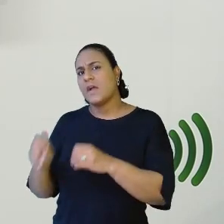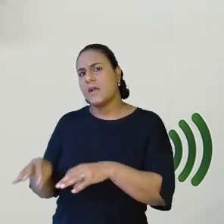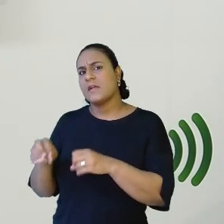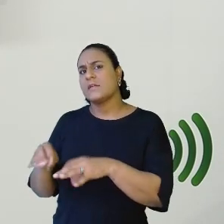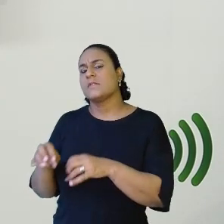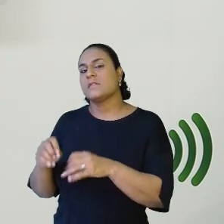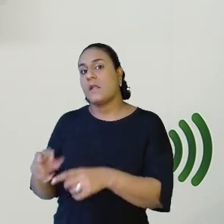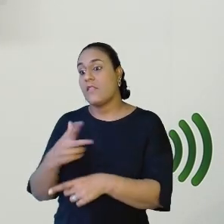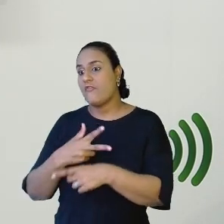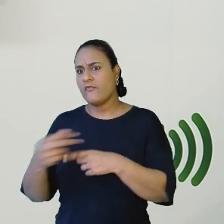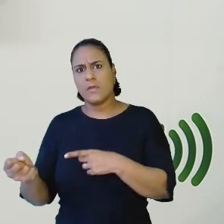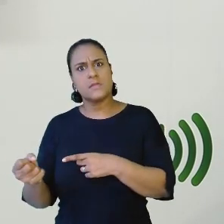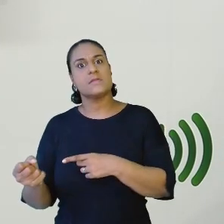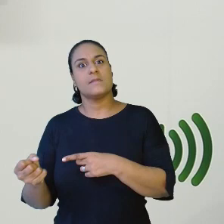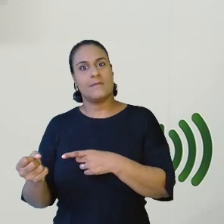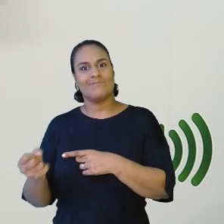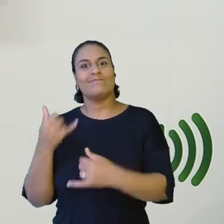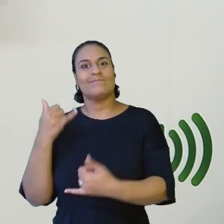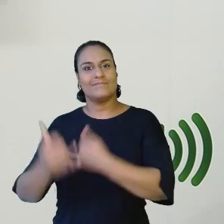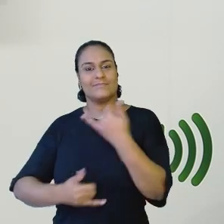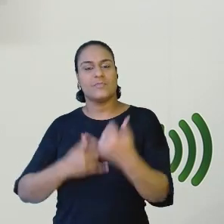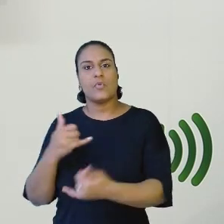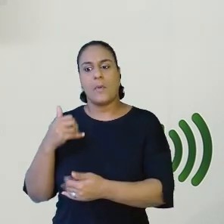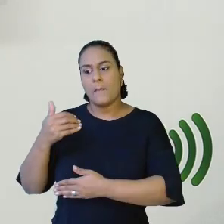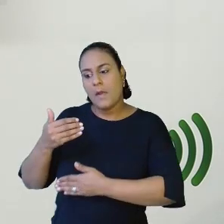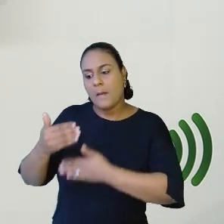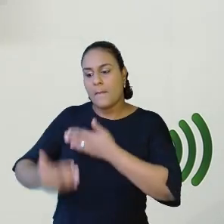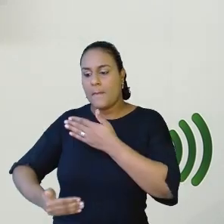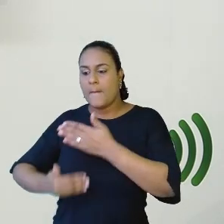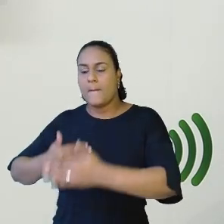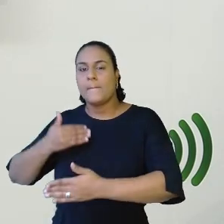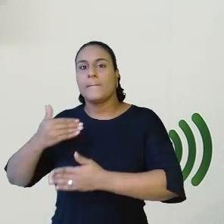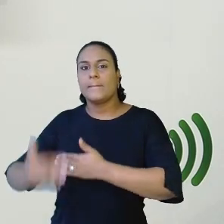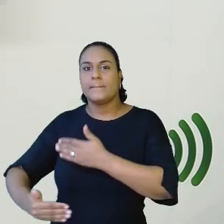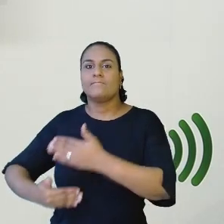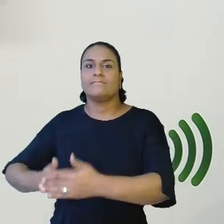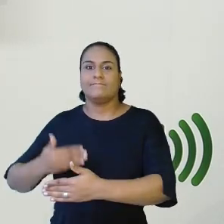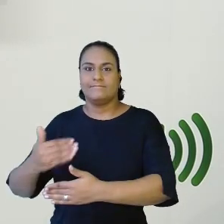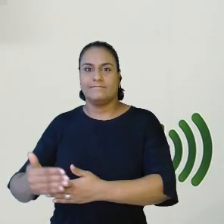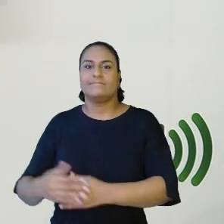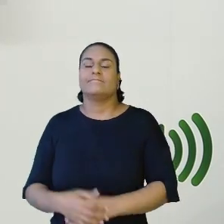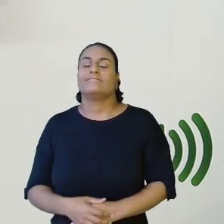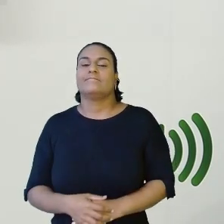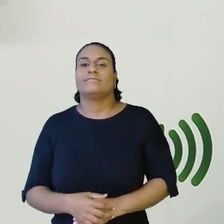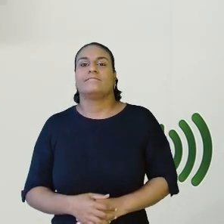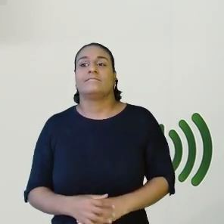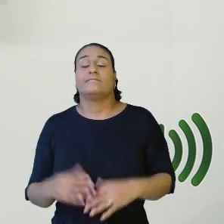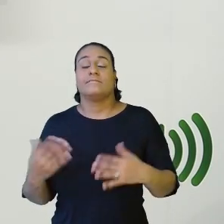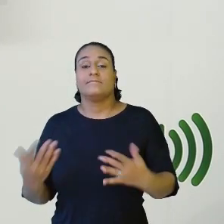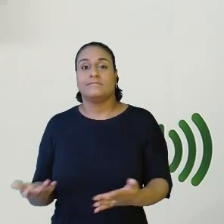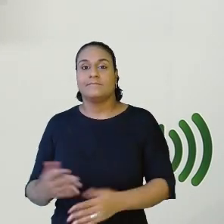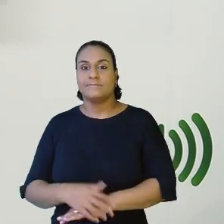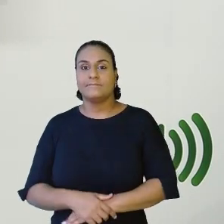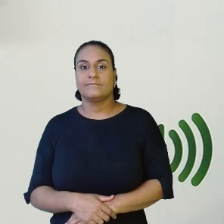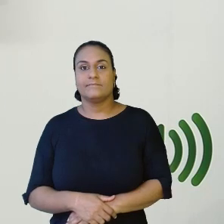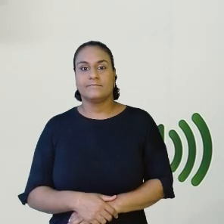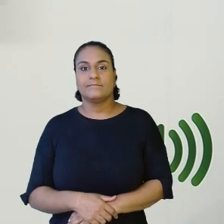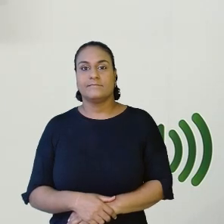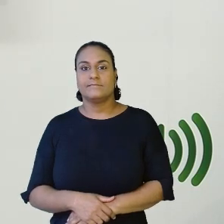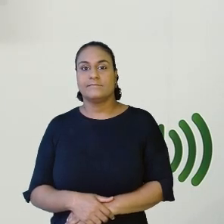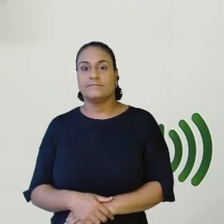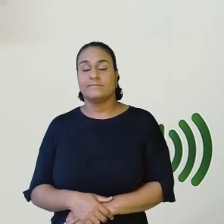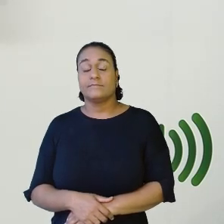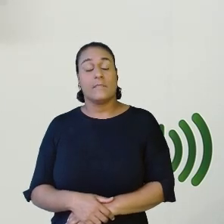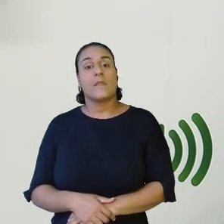a vencer o jogo, ensinando o passo a passo. Certo? Então, além desses